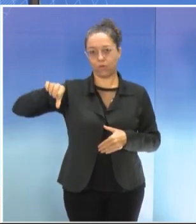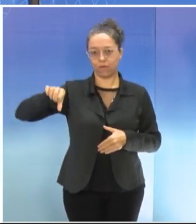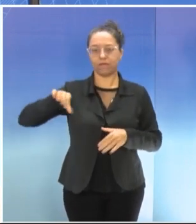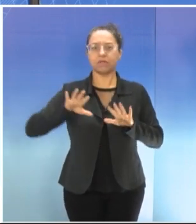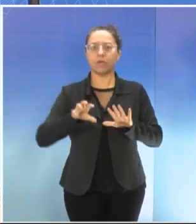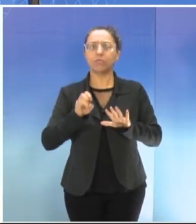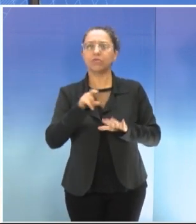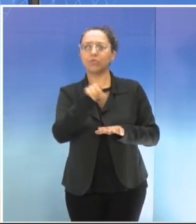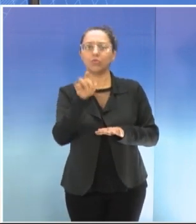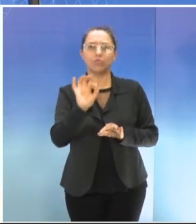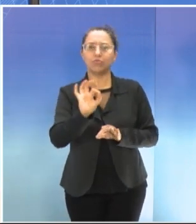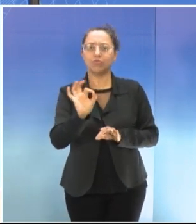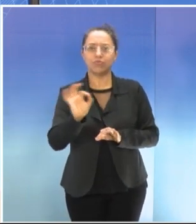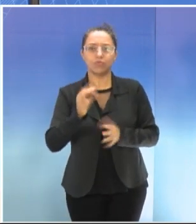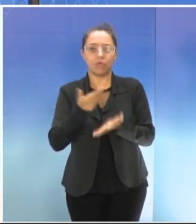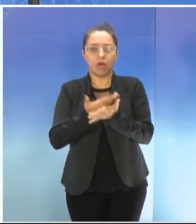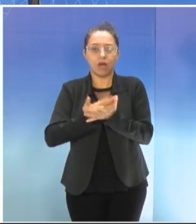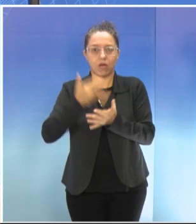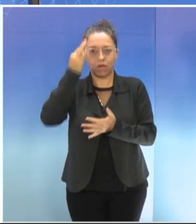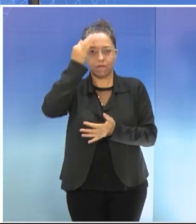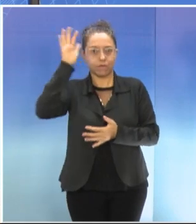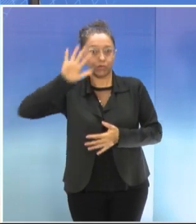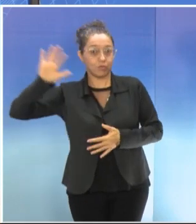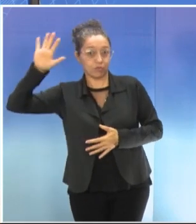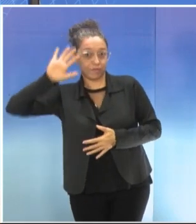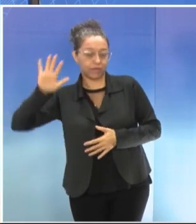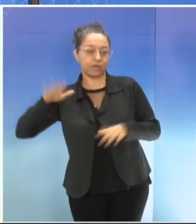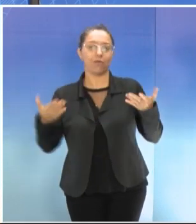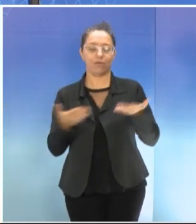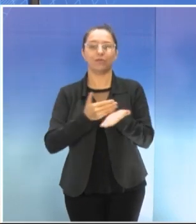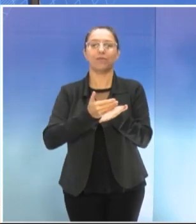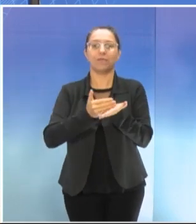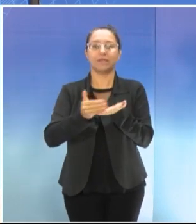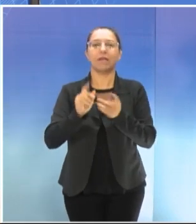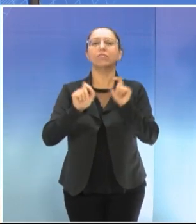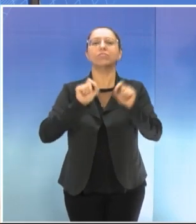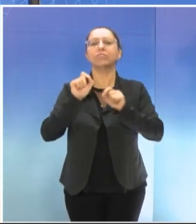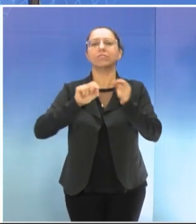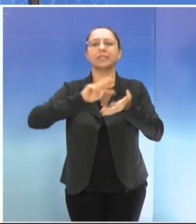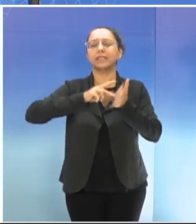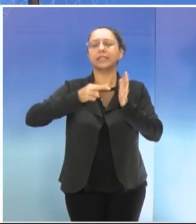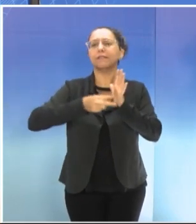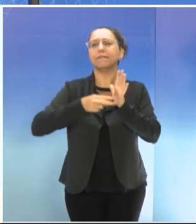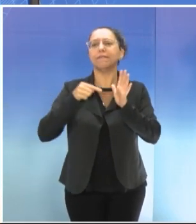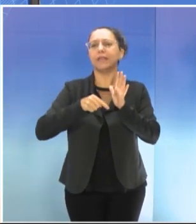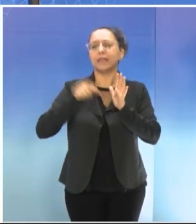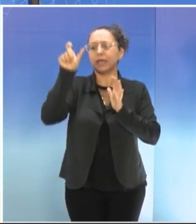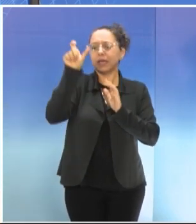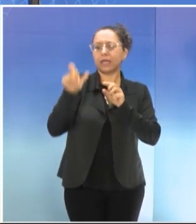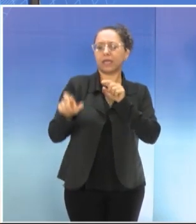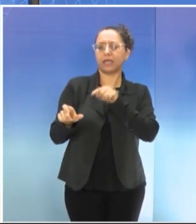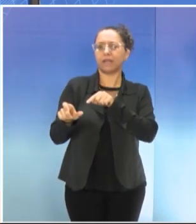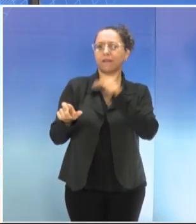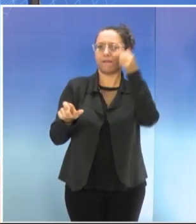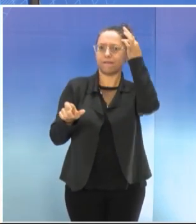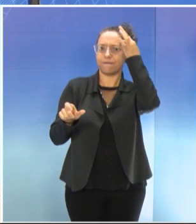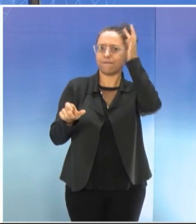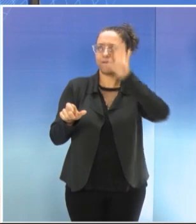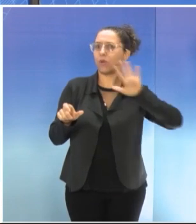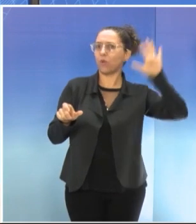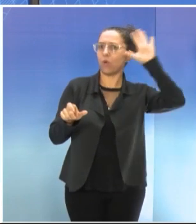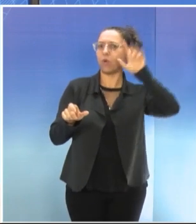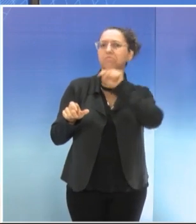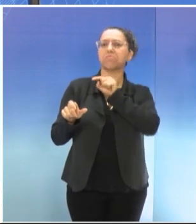de filosofia, hoje é uma aula inicial, né? Vamos começar falando sobre o que é ser filósofo, o que é